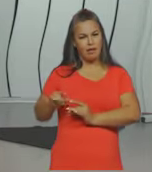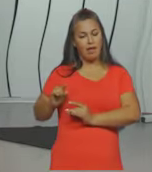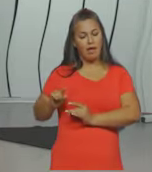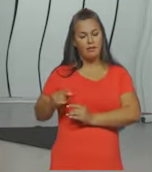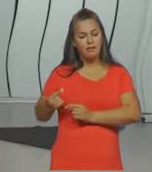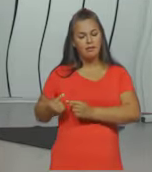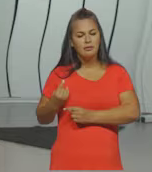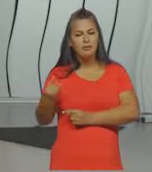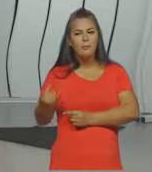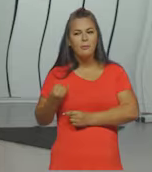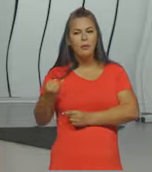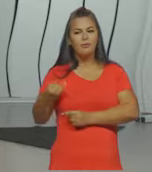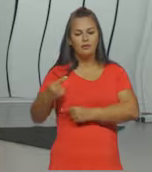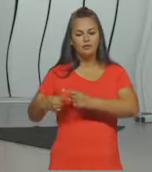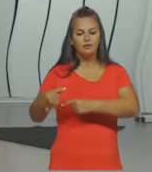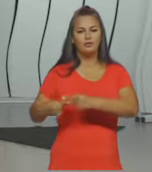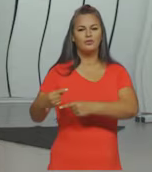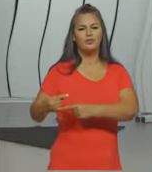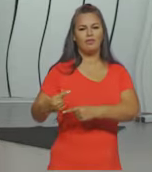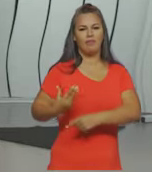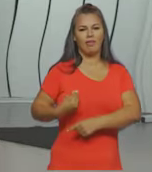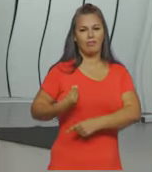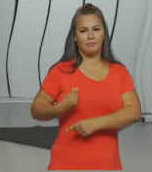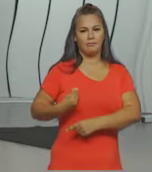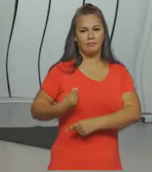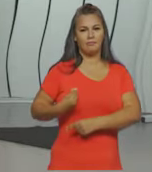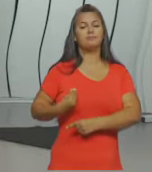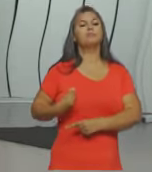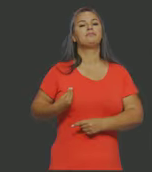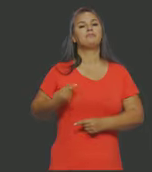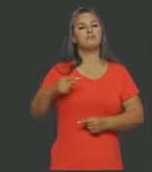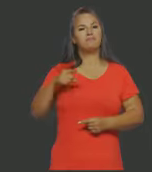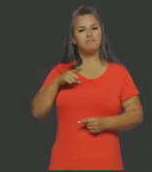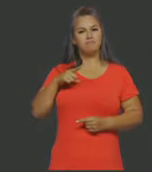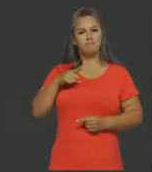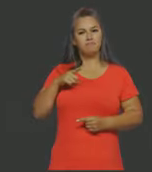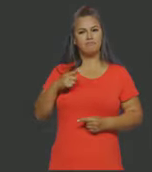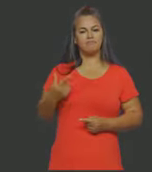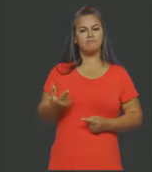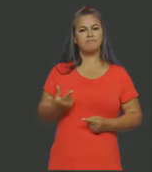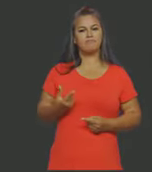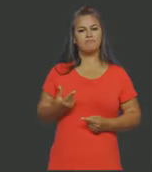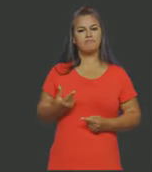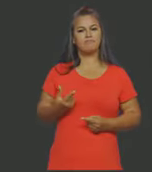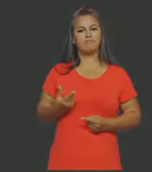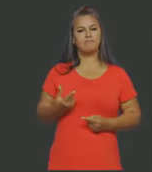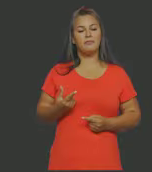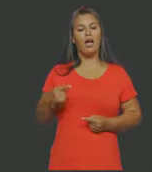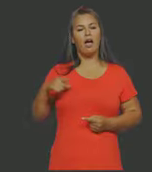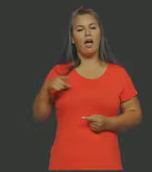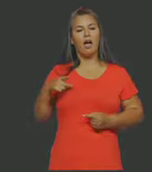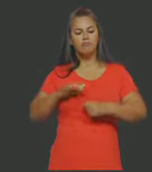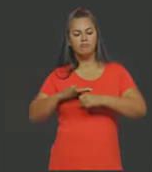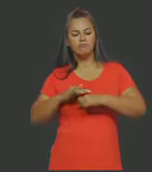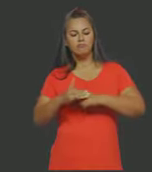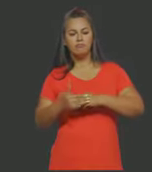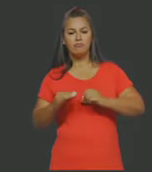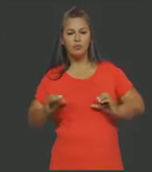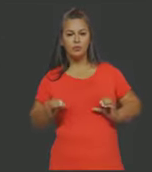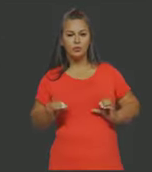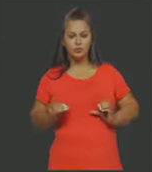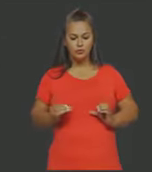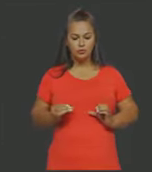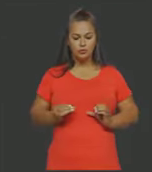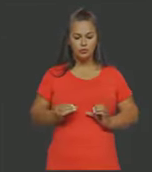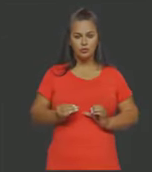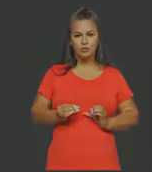tá? Aqui nós temos o endométrio, que é a camada interna muscular, de músculo liso,